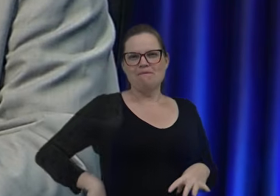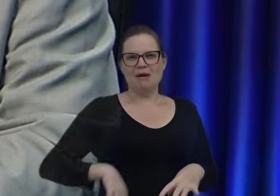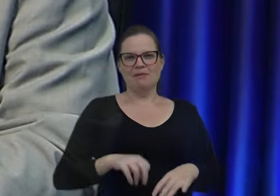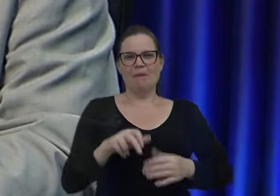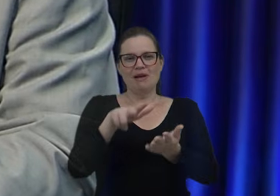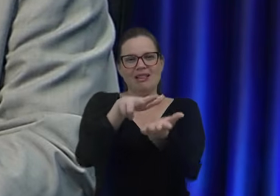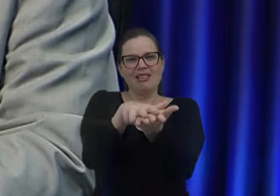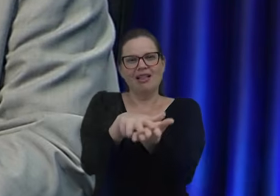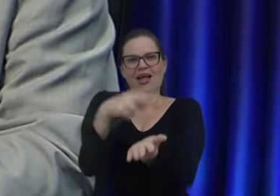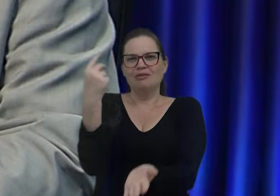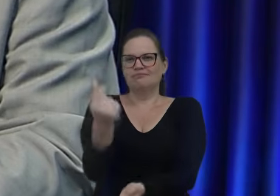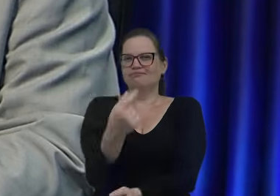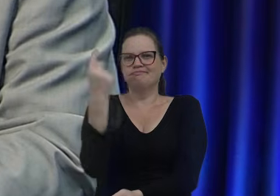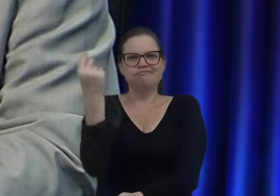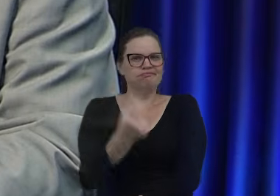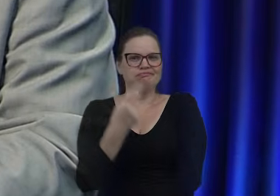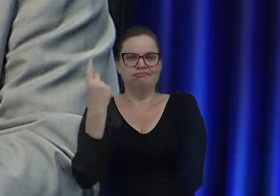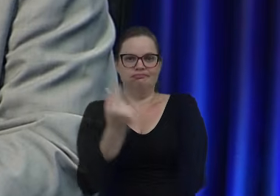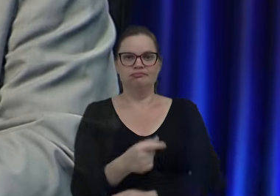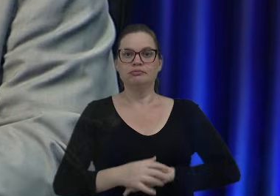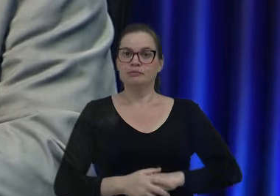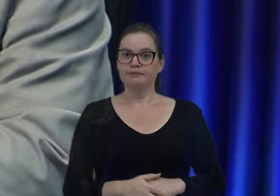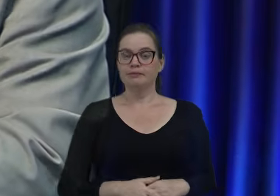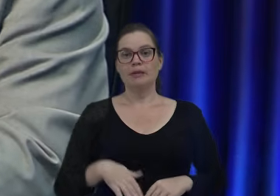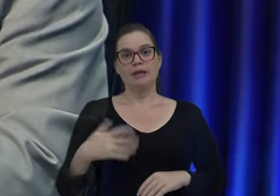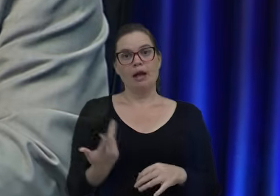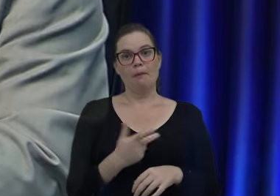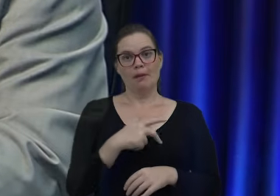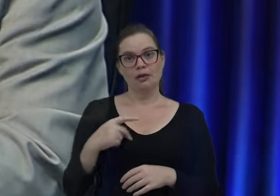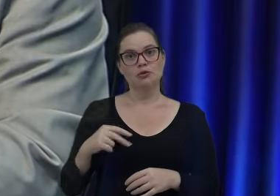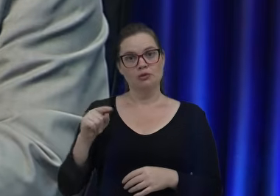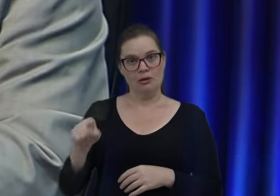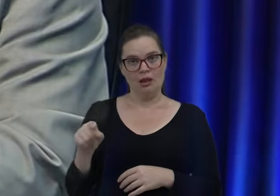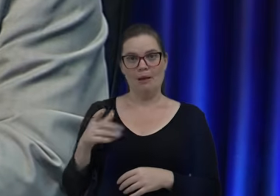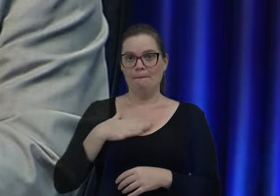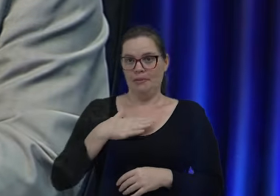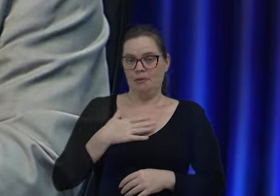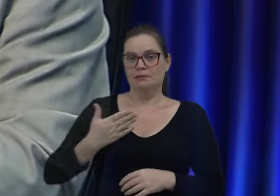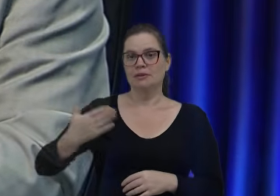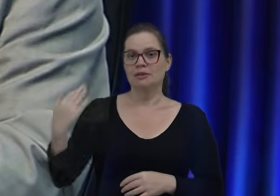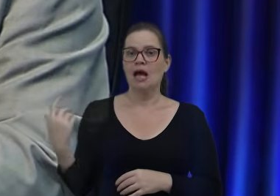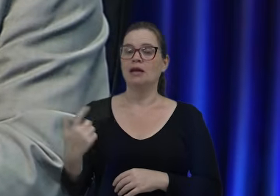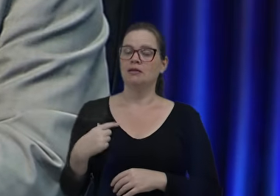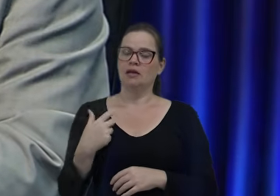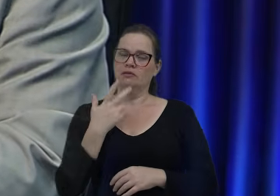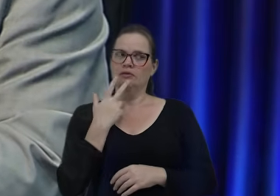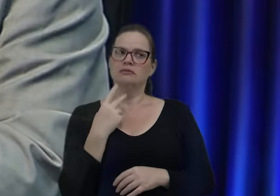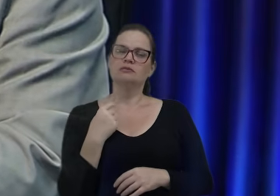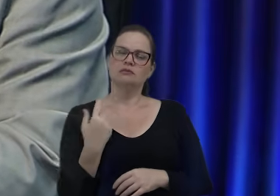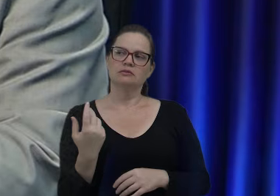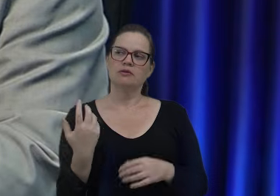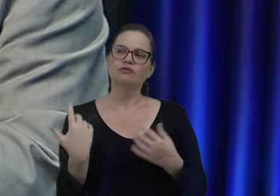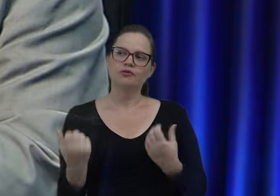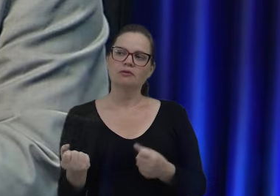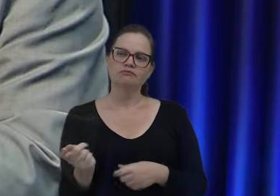igreja, naquele período, ele falou assim, nós vamos lá, né, pastor? Muita fé,